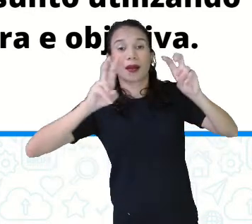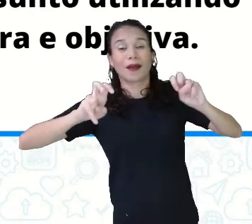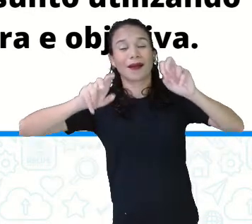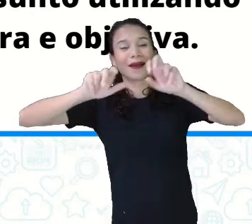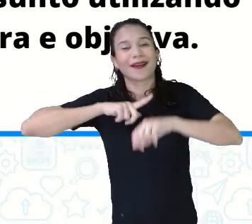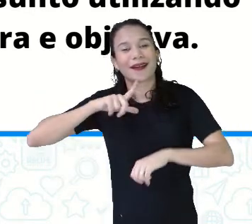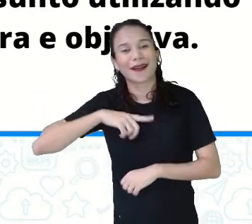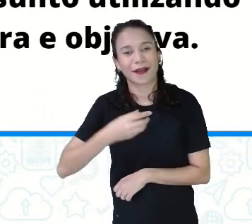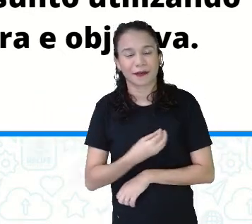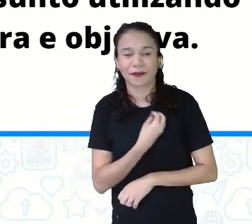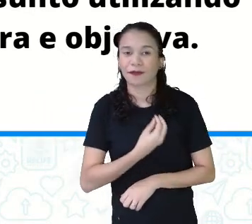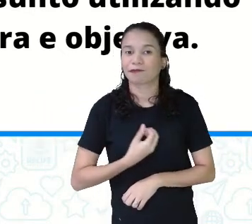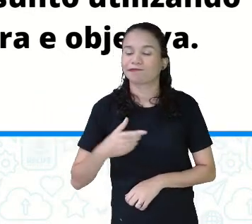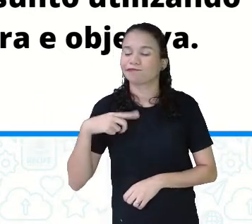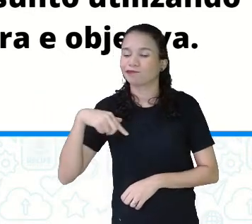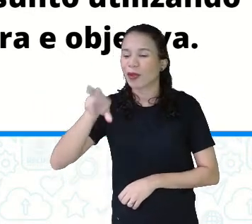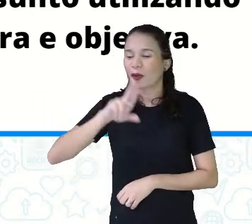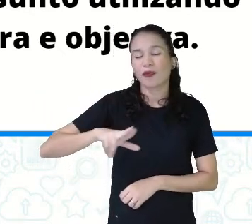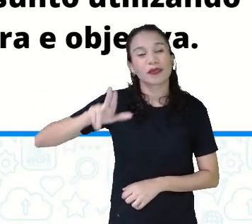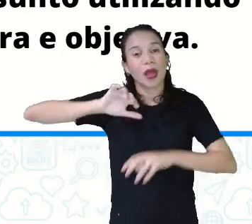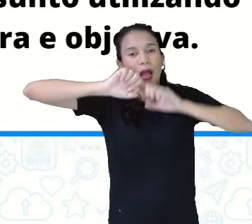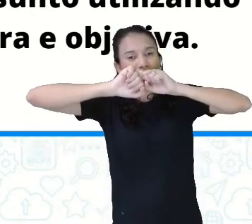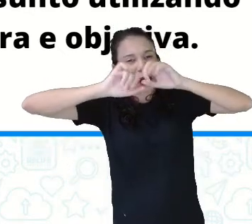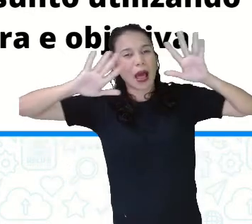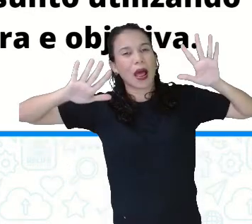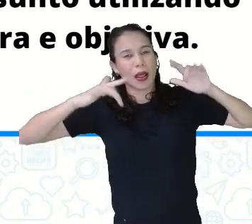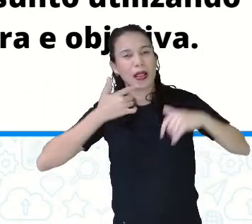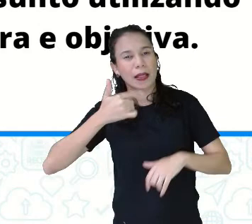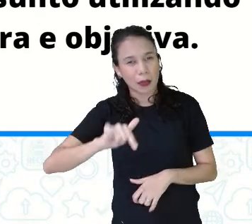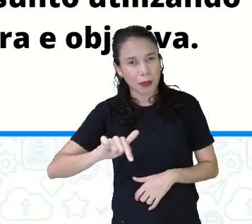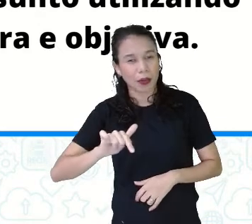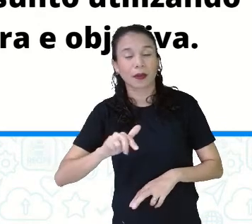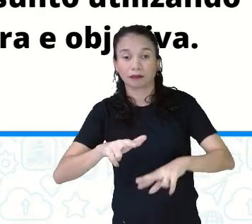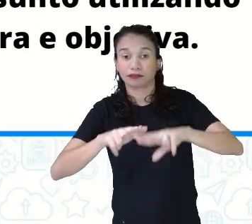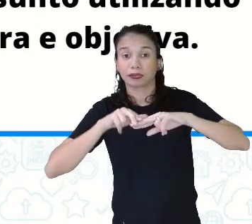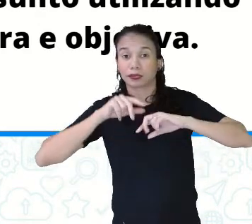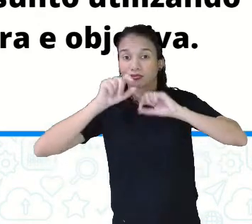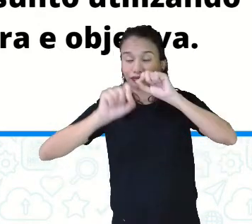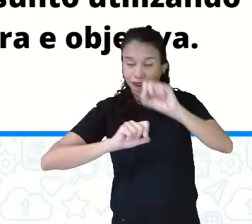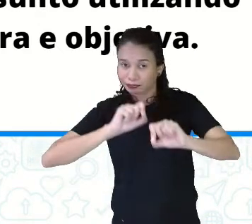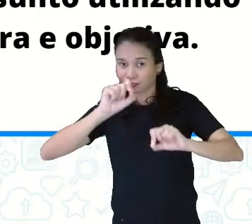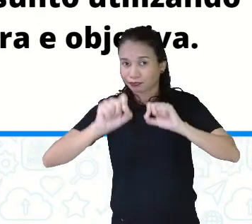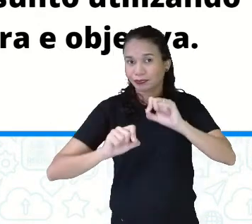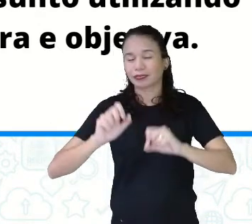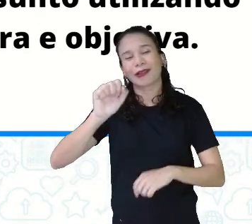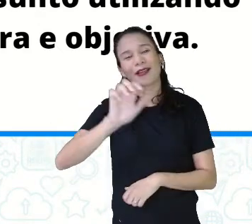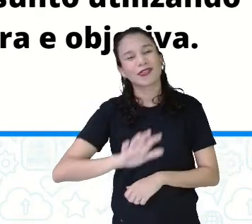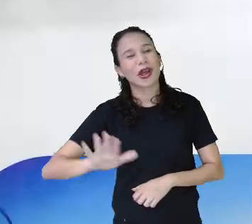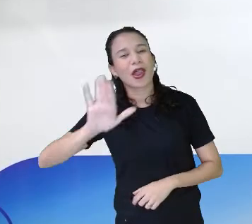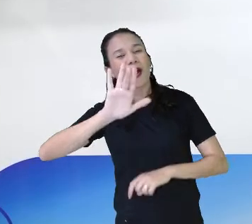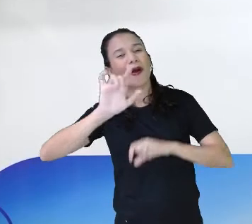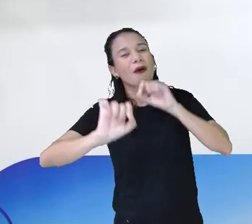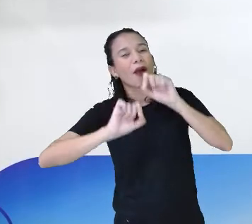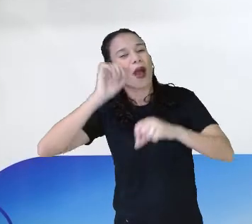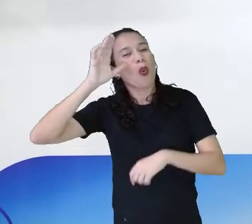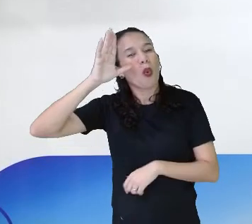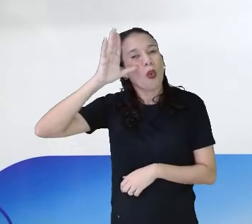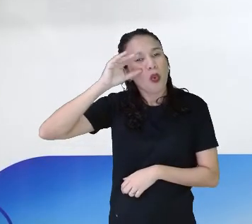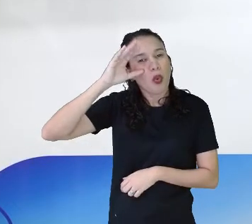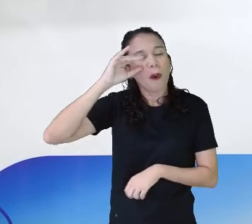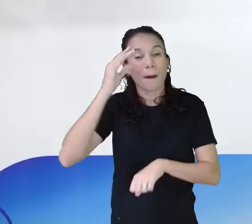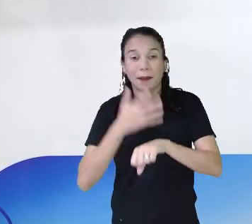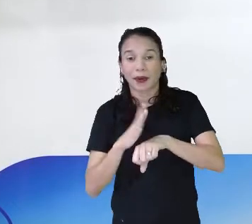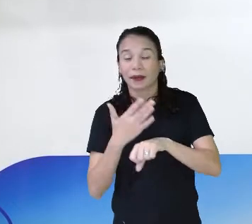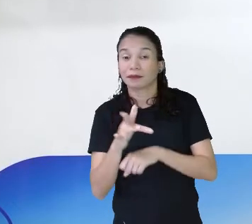determinado assunto, utilizando linguagem clara e objetiva. Então, olha, geralmente o verbete de curiosidade ele faz